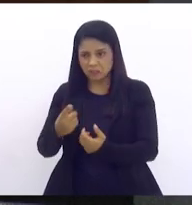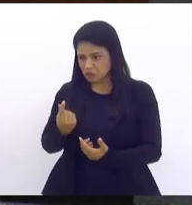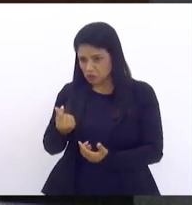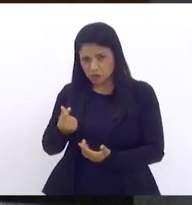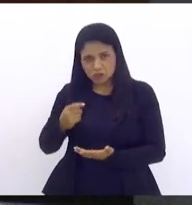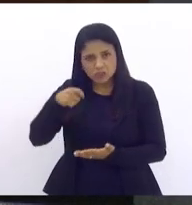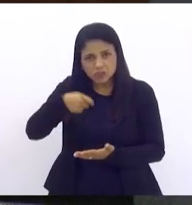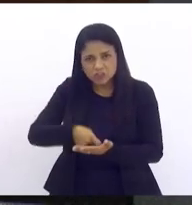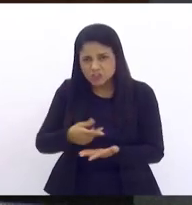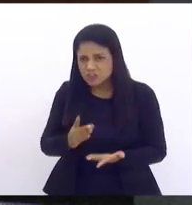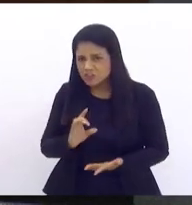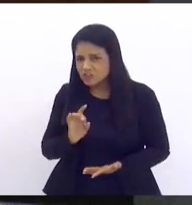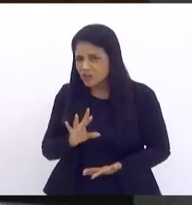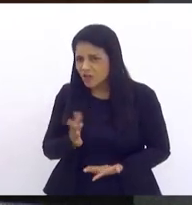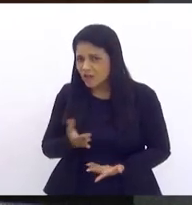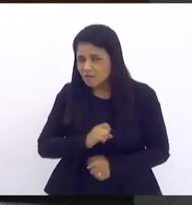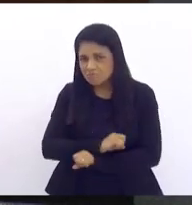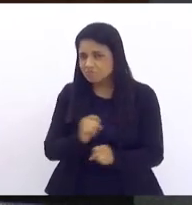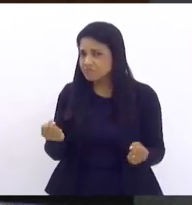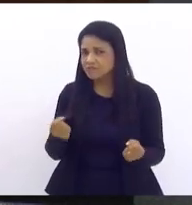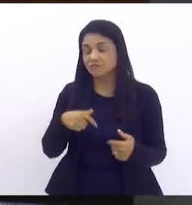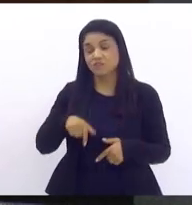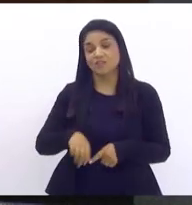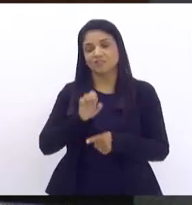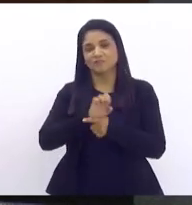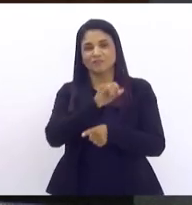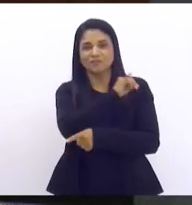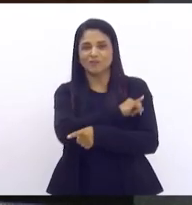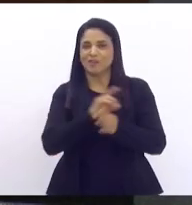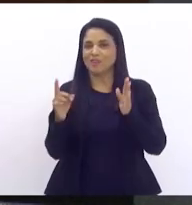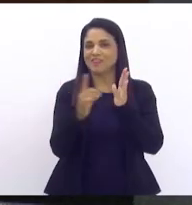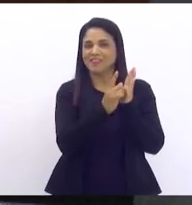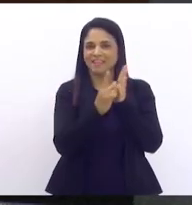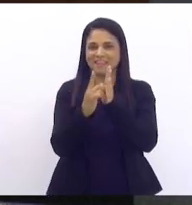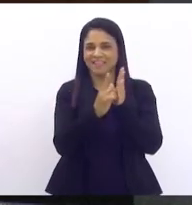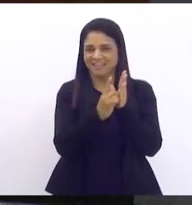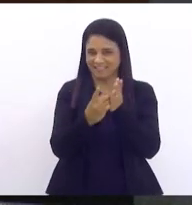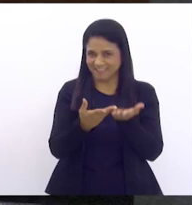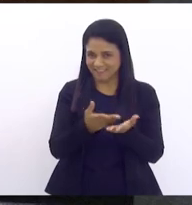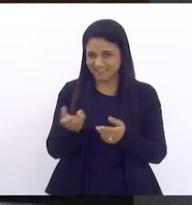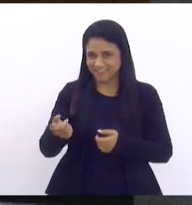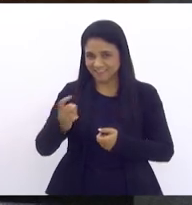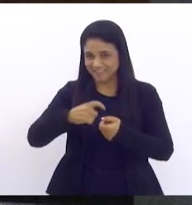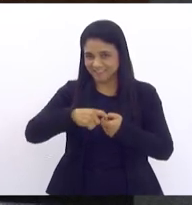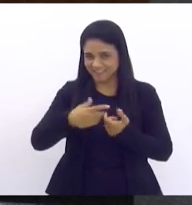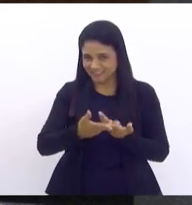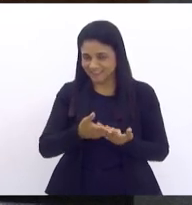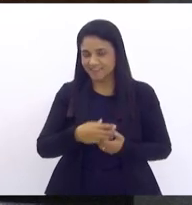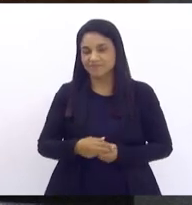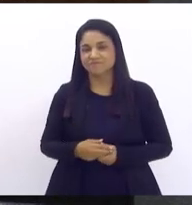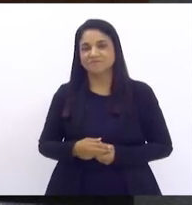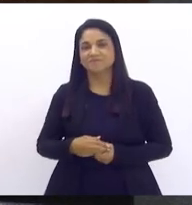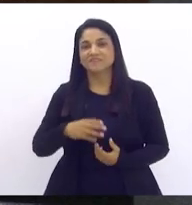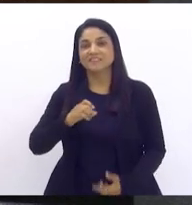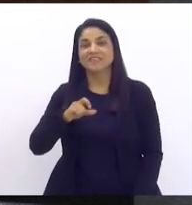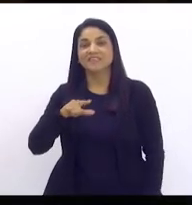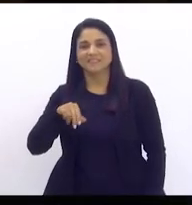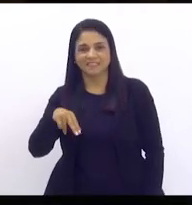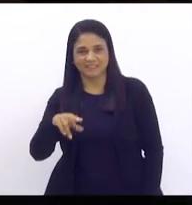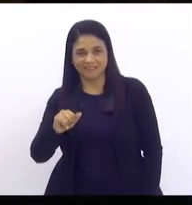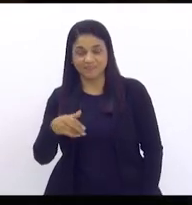deputado Paulo? Mas só no Rio de Janeiro, no DETRAN, nas credenciadas. Então, governador, para terminar,